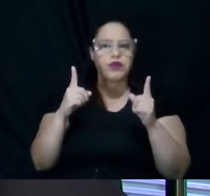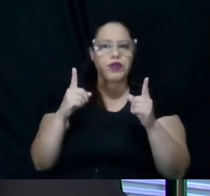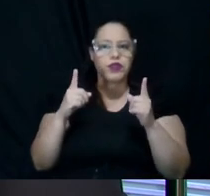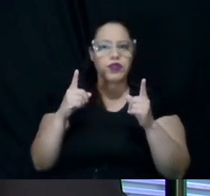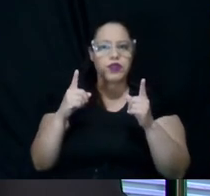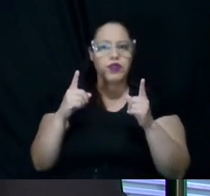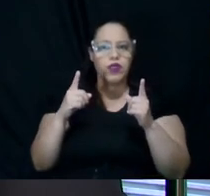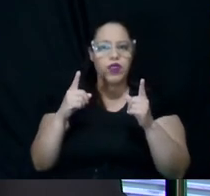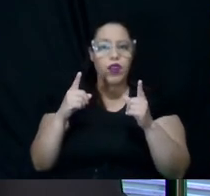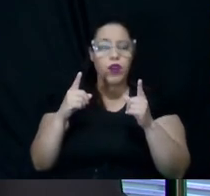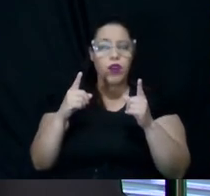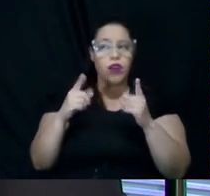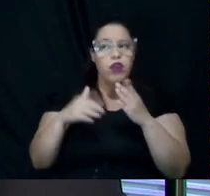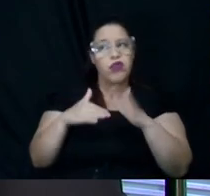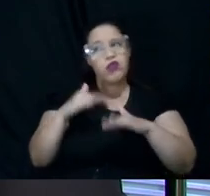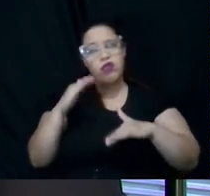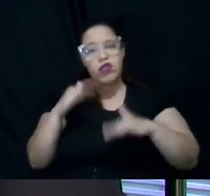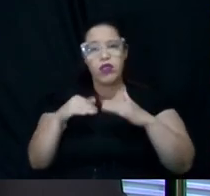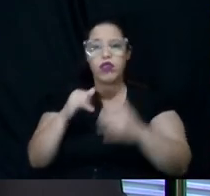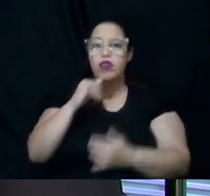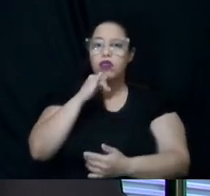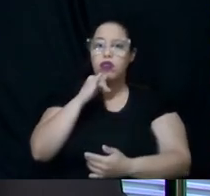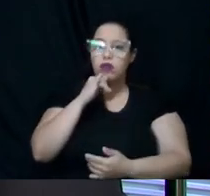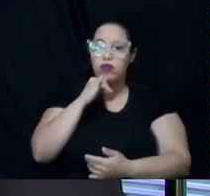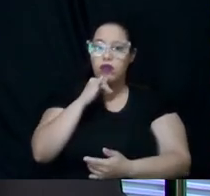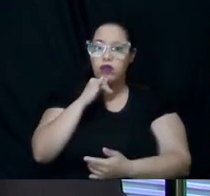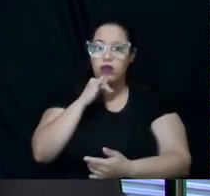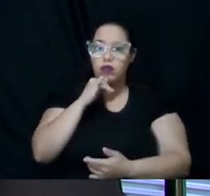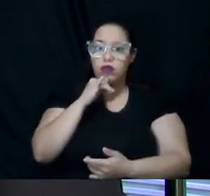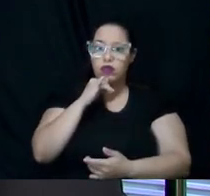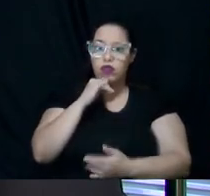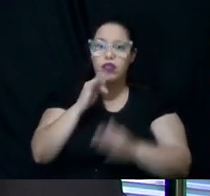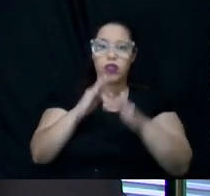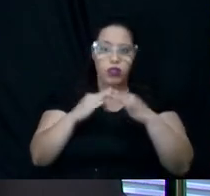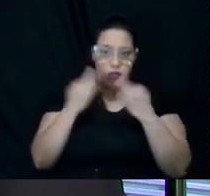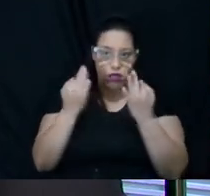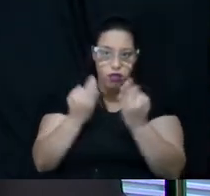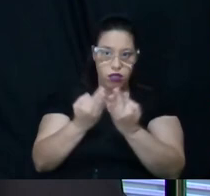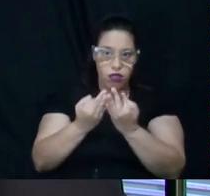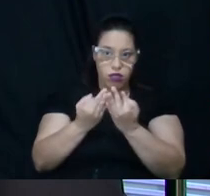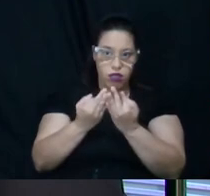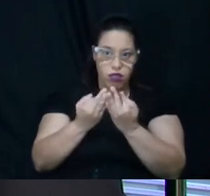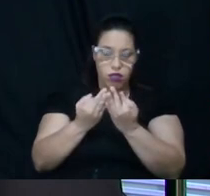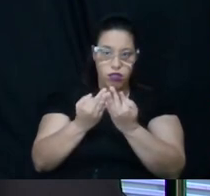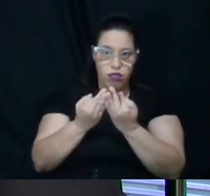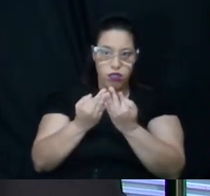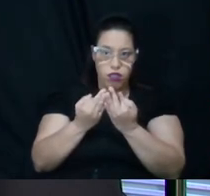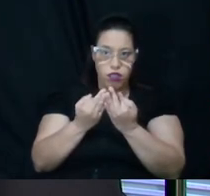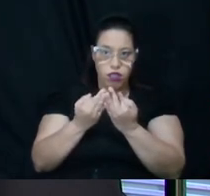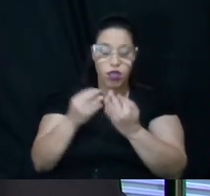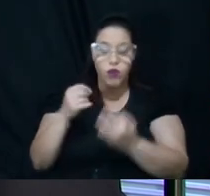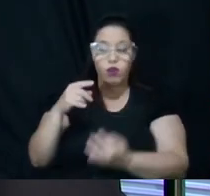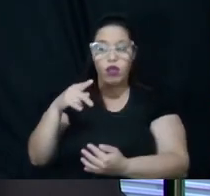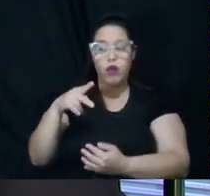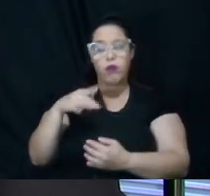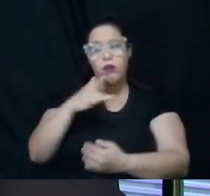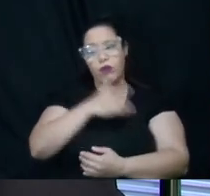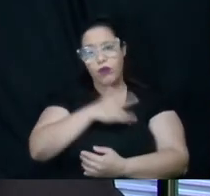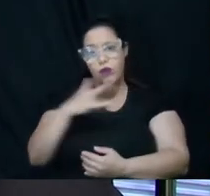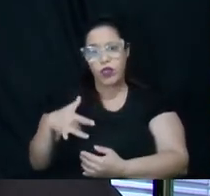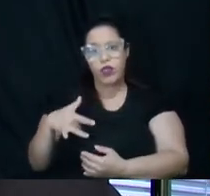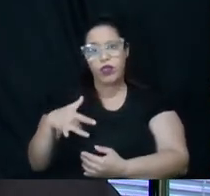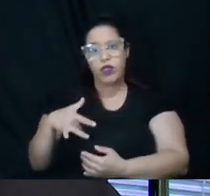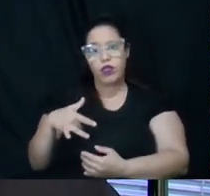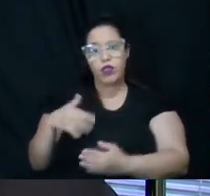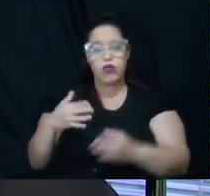adversidades. Um exemplo seria algum familiar que não tem plano de saúde e ele passa por uma situação de internamento